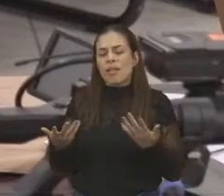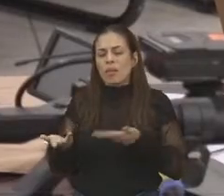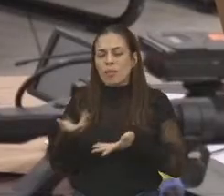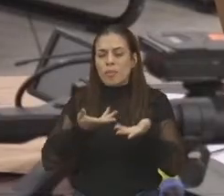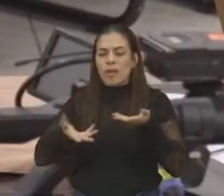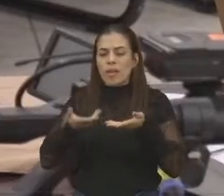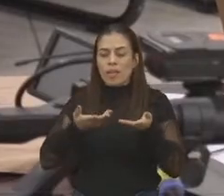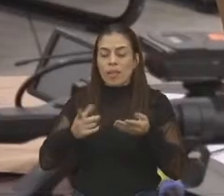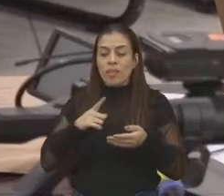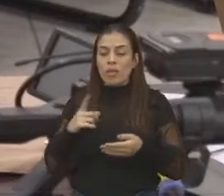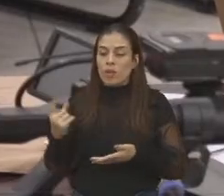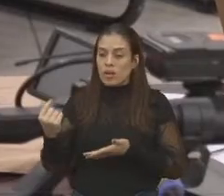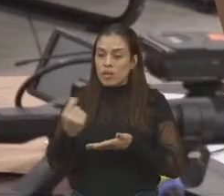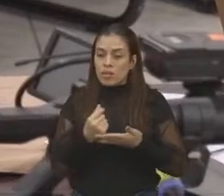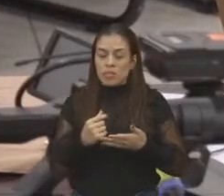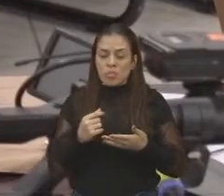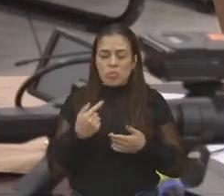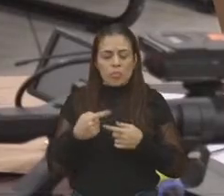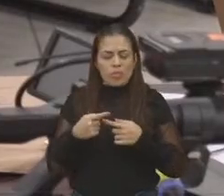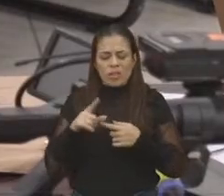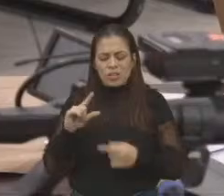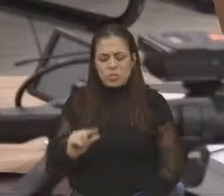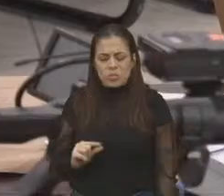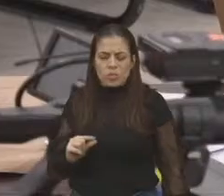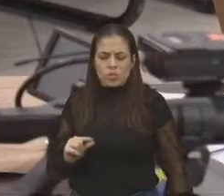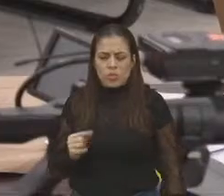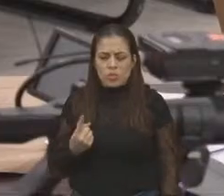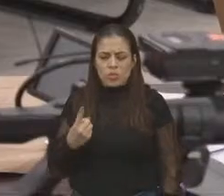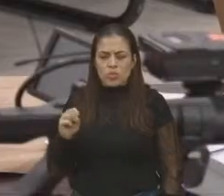forma de gerar receita. Por que essa redução de 18%?